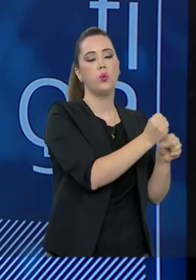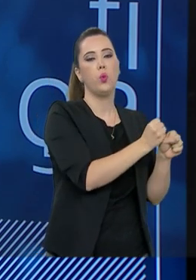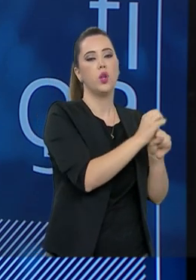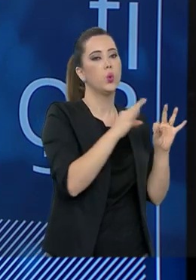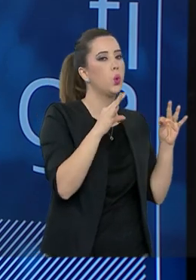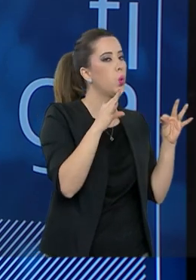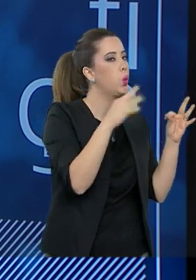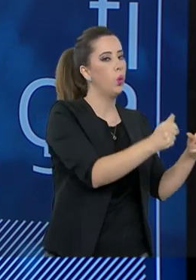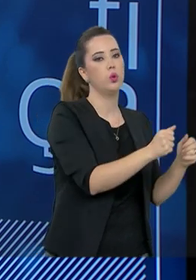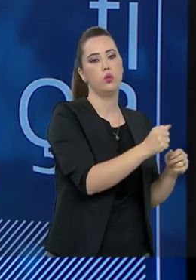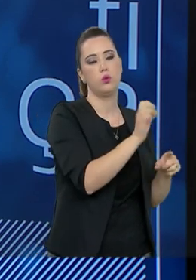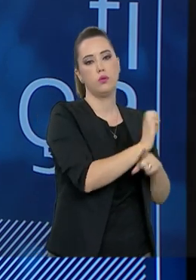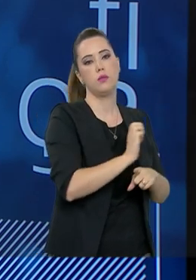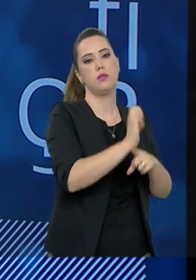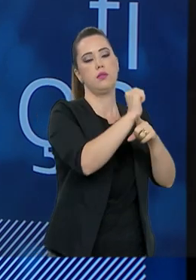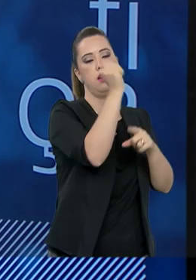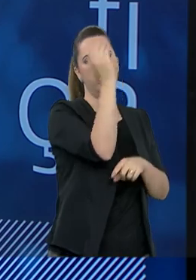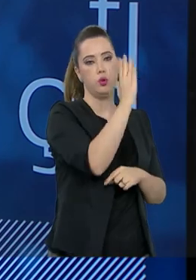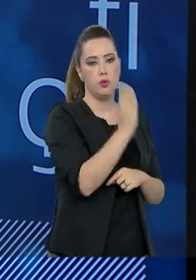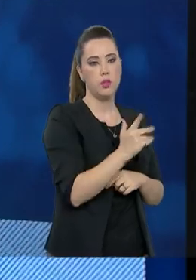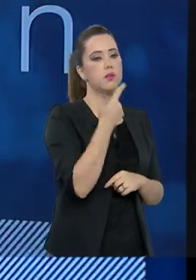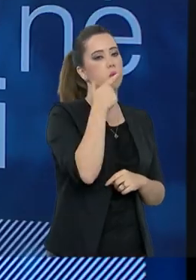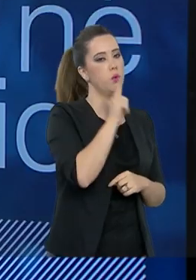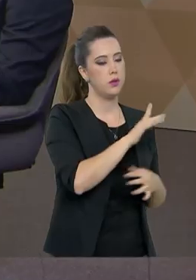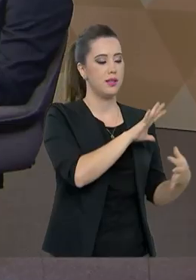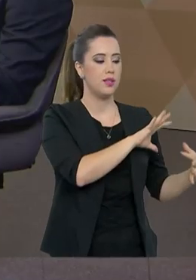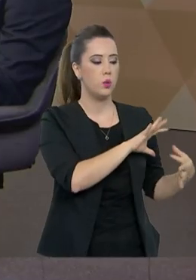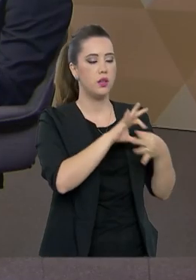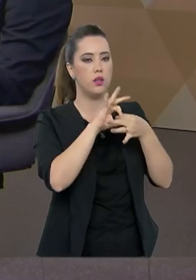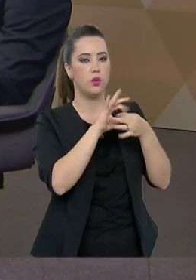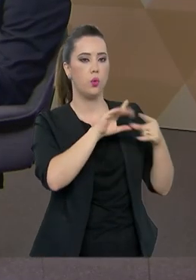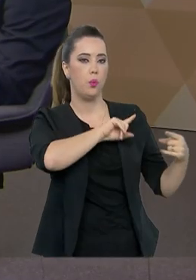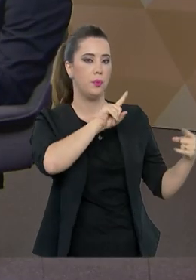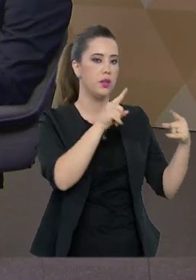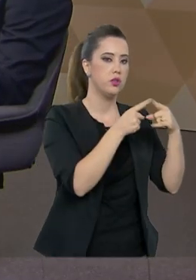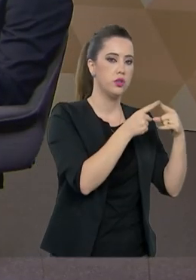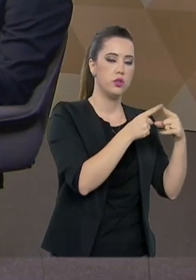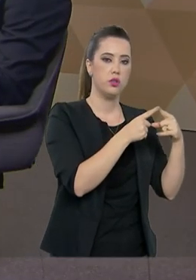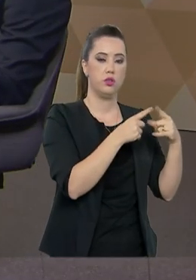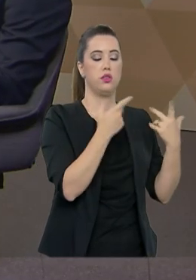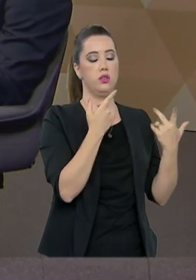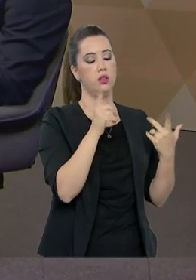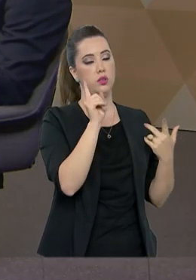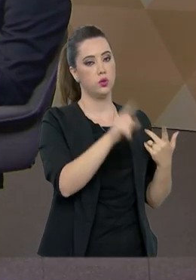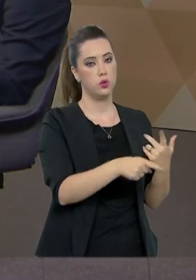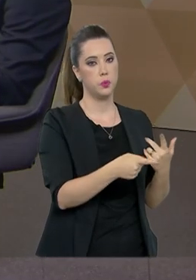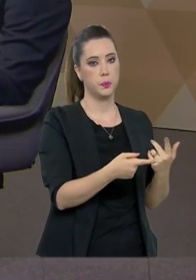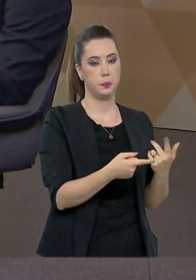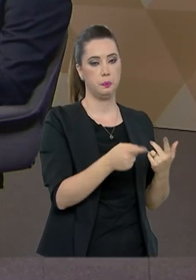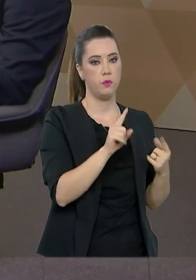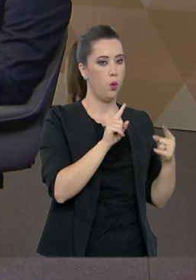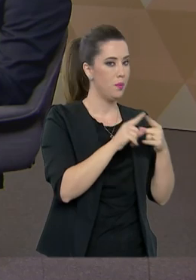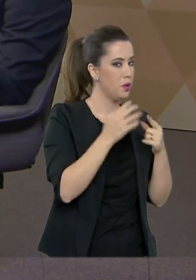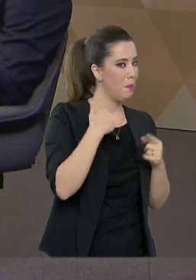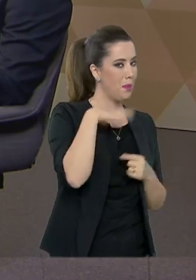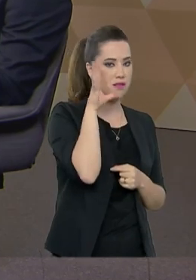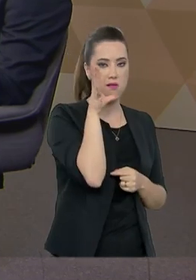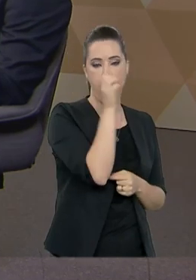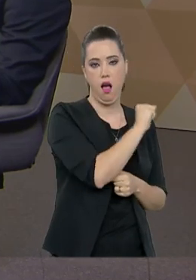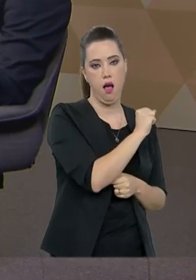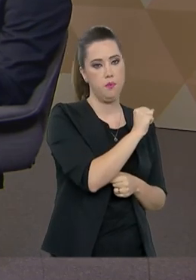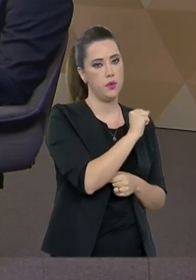cumprindo os requisitos técnicos, todos estarem integrados, né? Então, o objetivo da RBPG é estar o mais rápido possível,